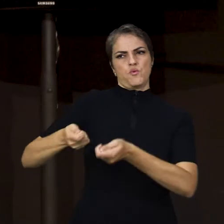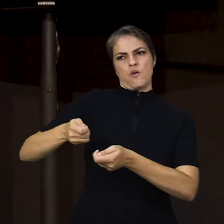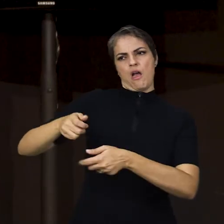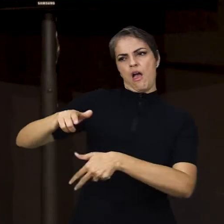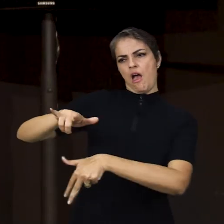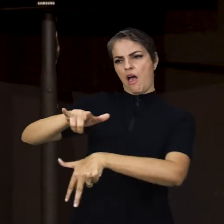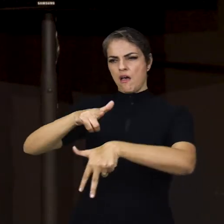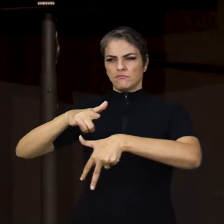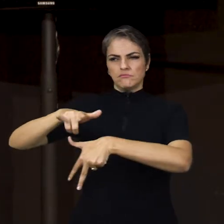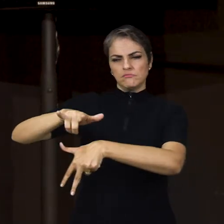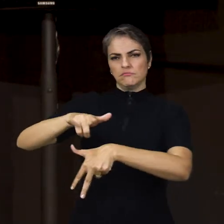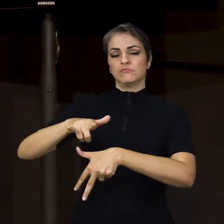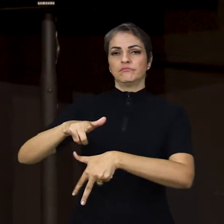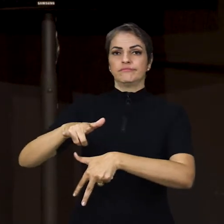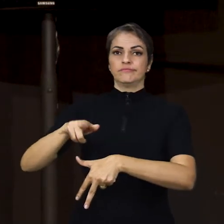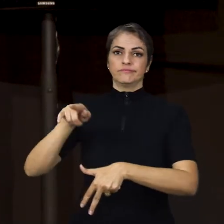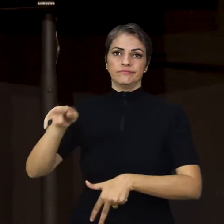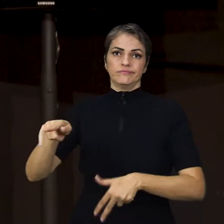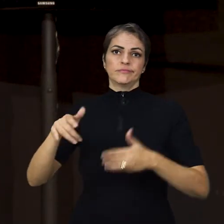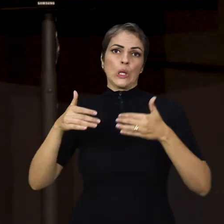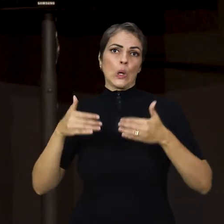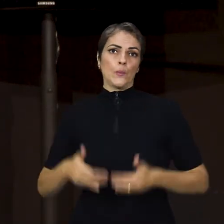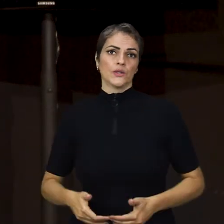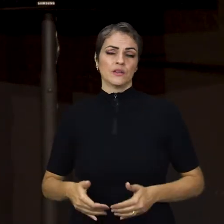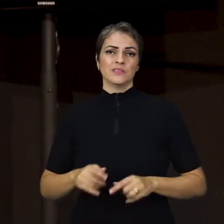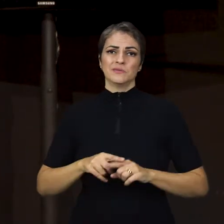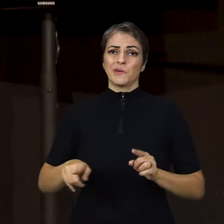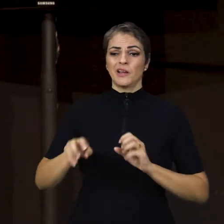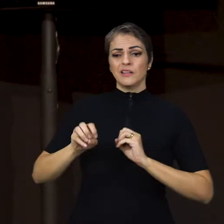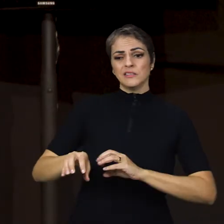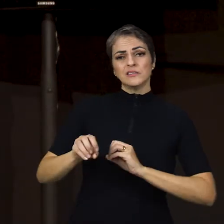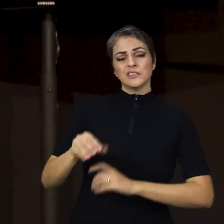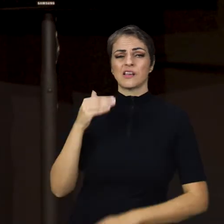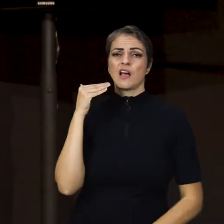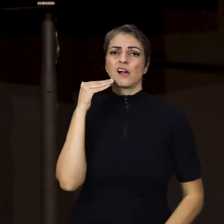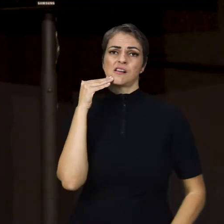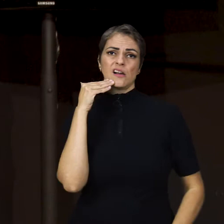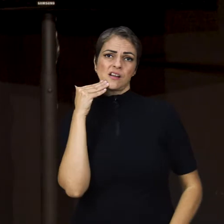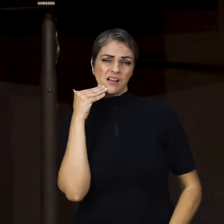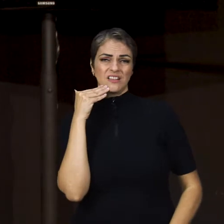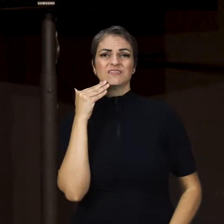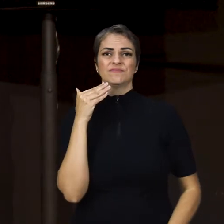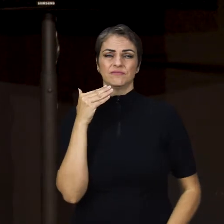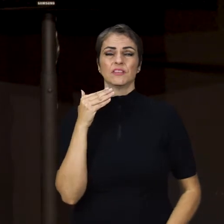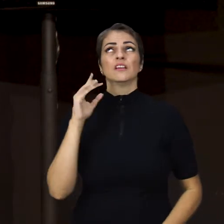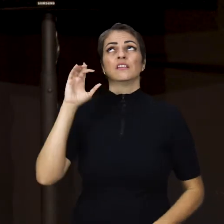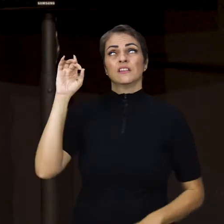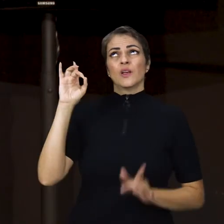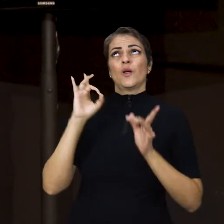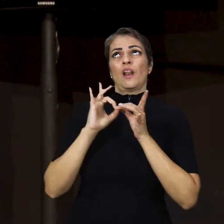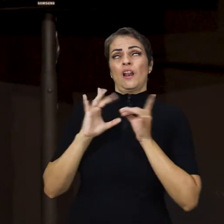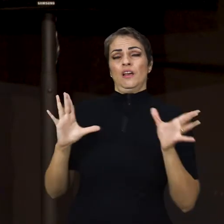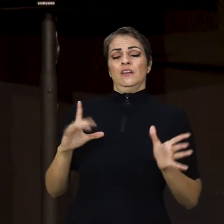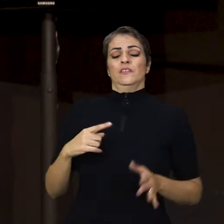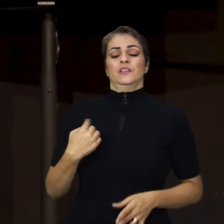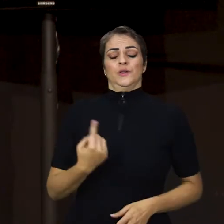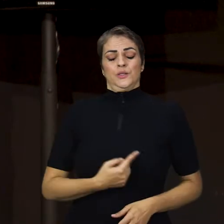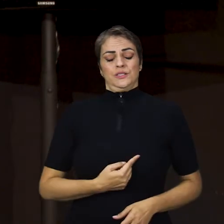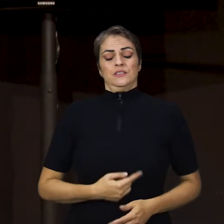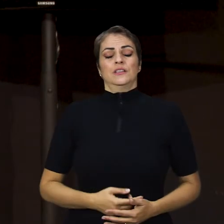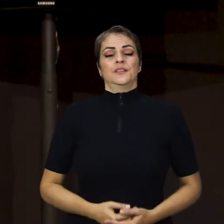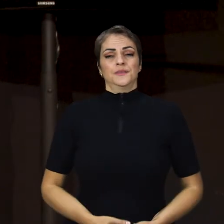maneira a partir de um ensino distorcido das verdades das Escrituras, que Deus nos livre disso, né? Mas